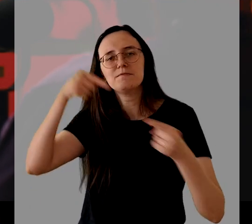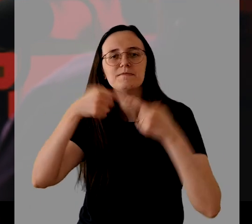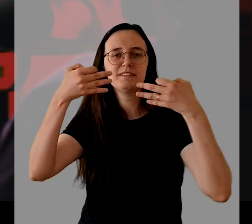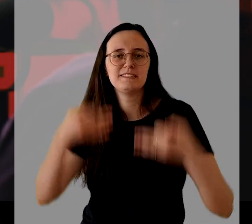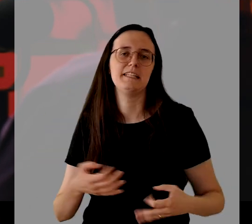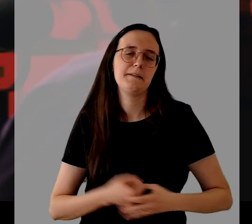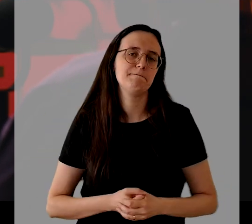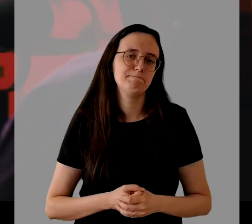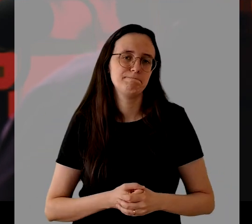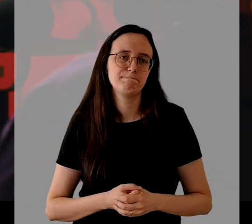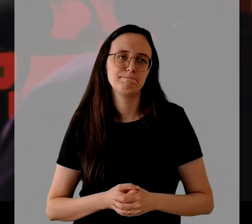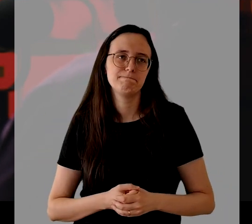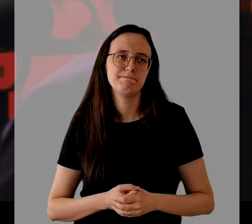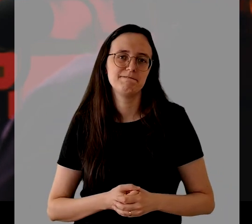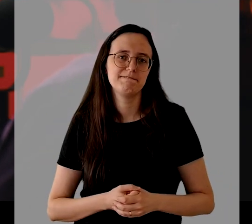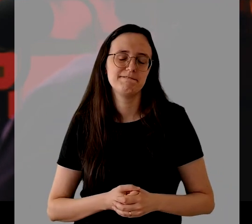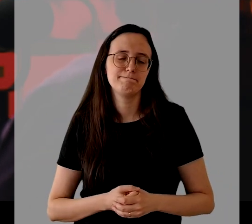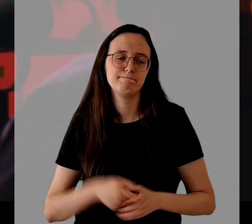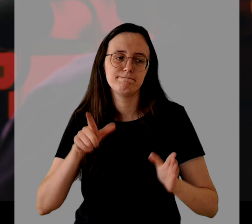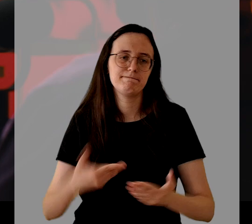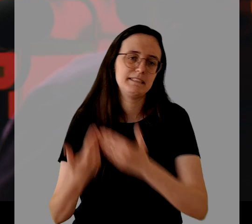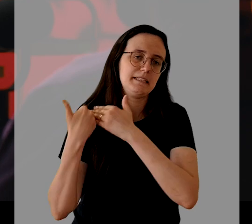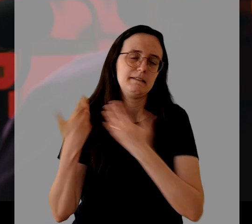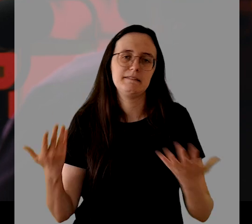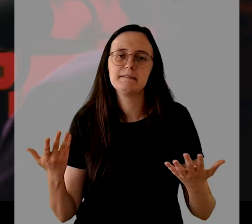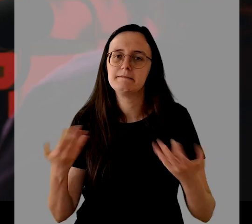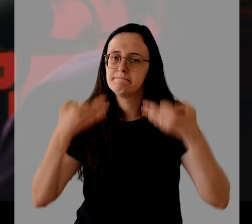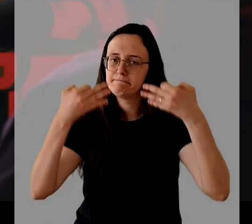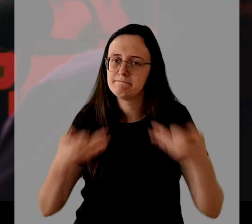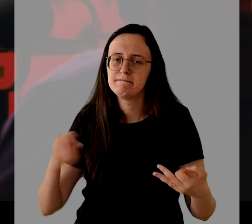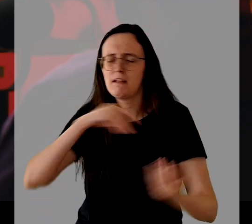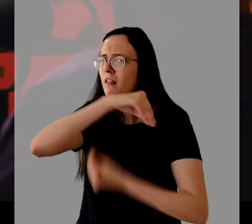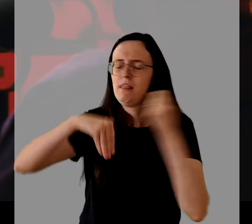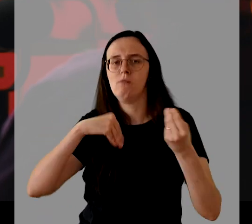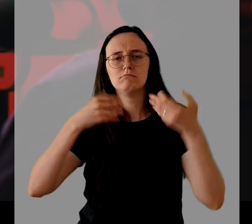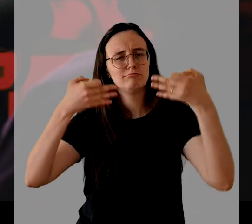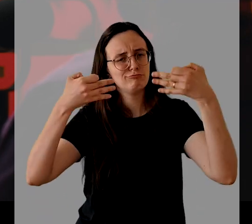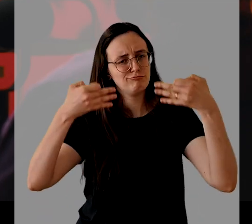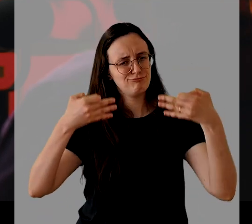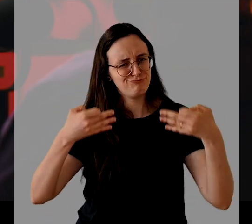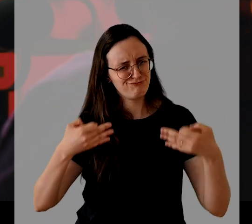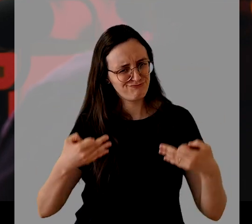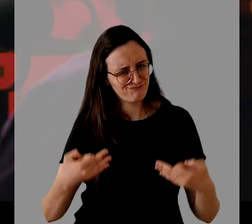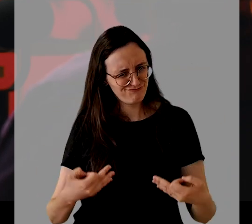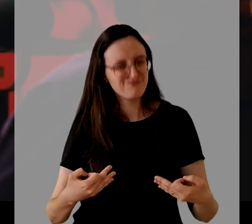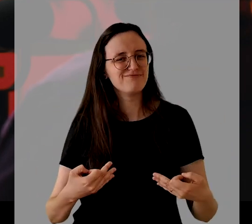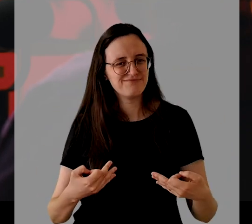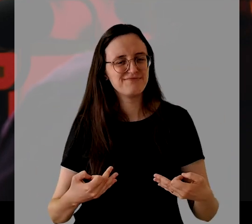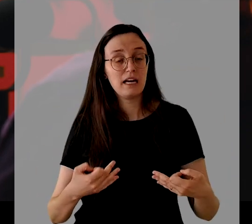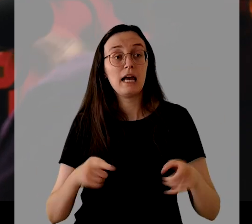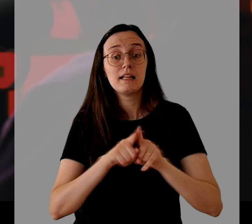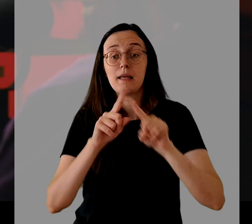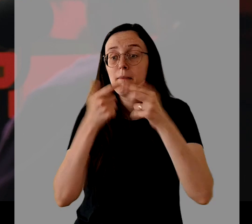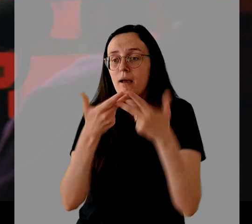esse sync perfeito, né? Então, é uma baita de uma responsabilidade dentro do set também, né? Total. Eu vejo que existem